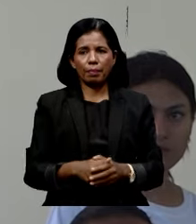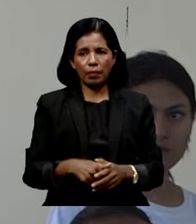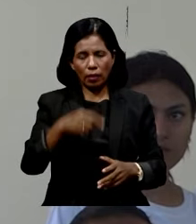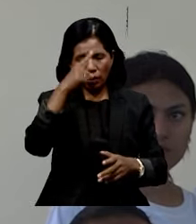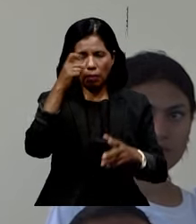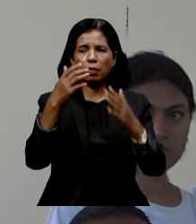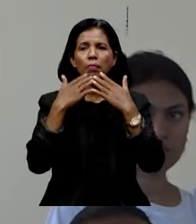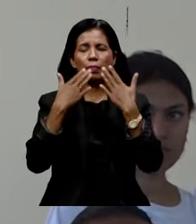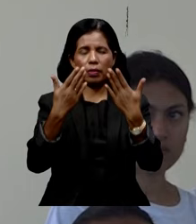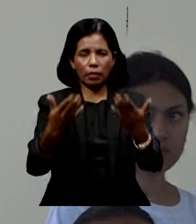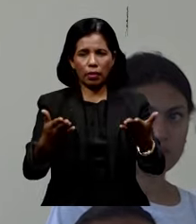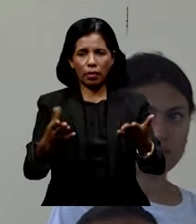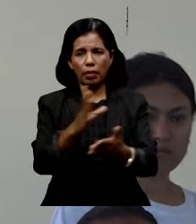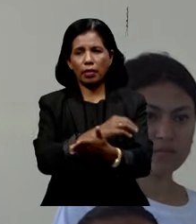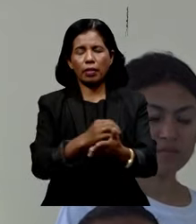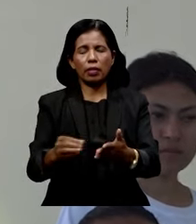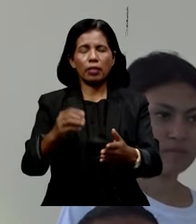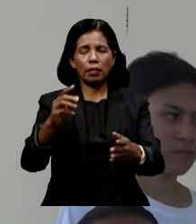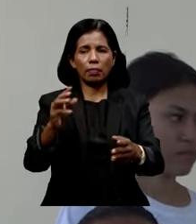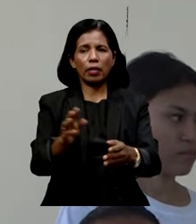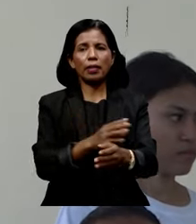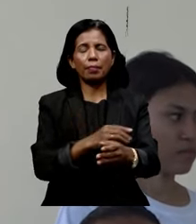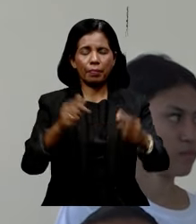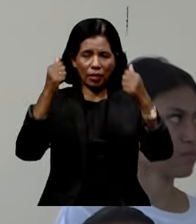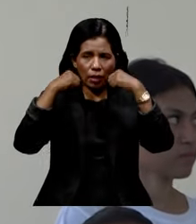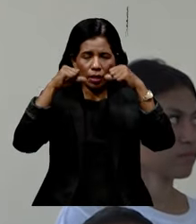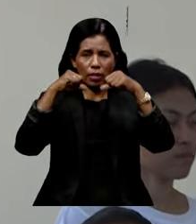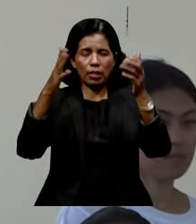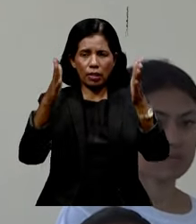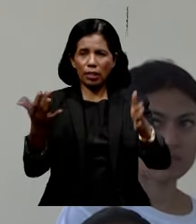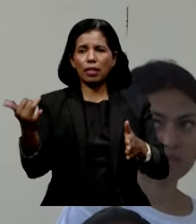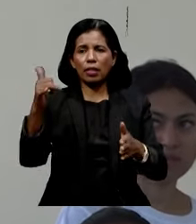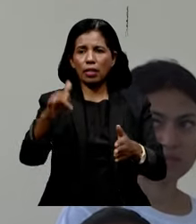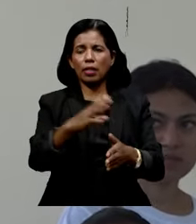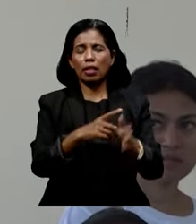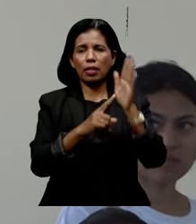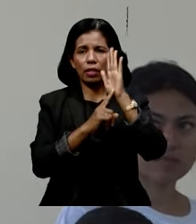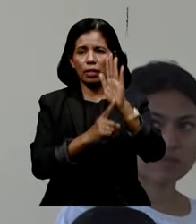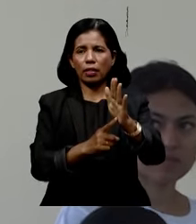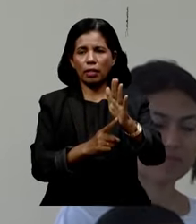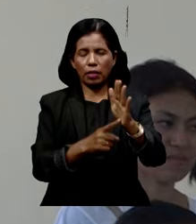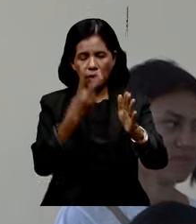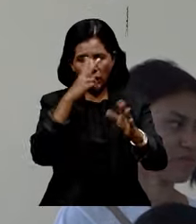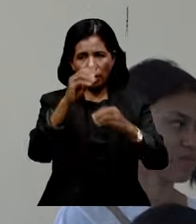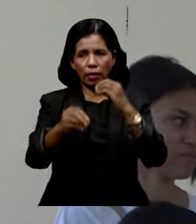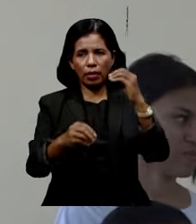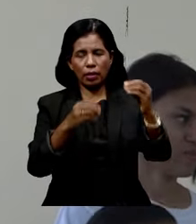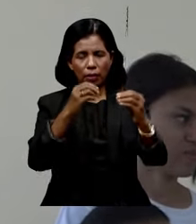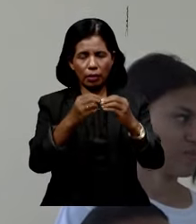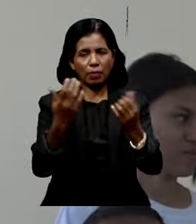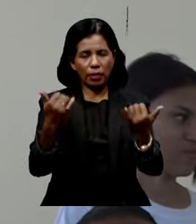obrigado e ba artista sira. Onde a rona silêncio modelo amo anito da onde é.